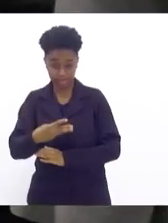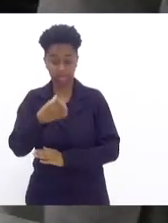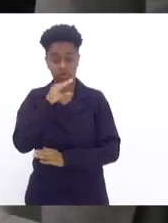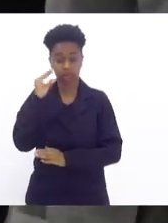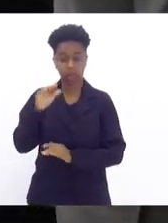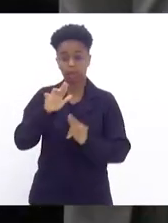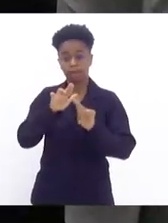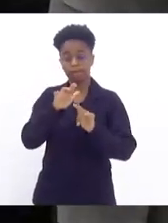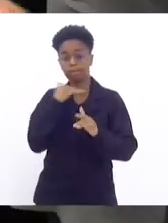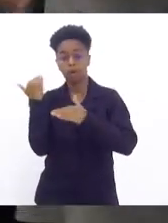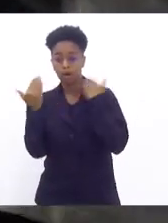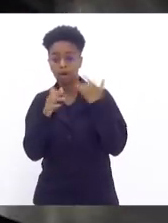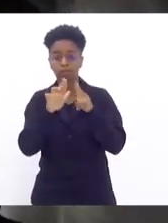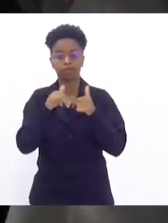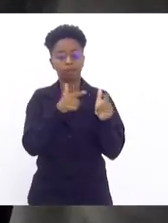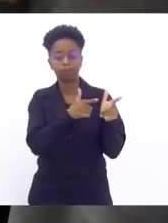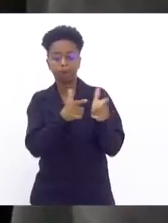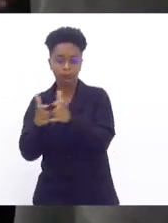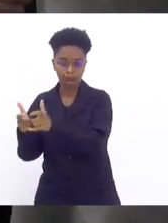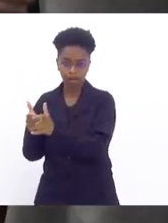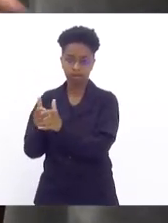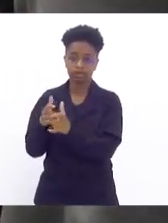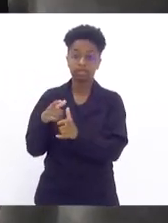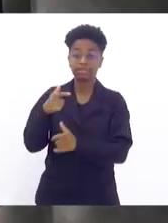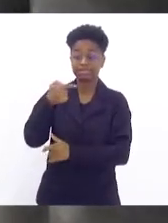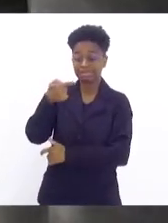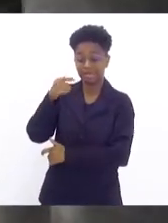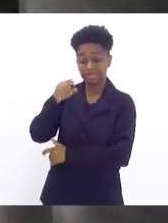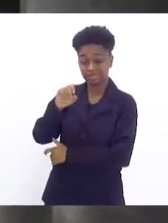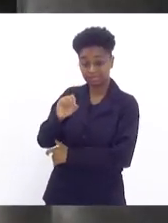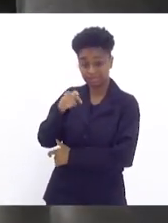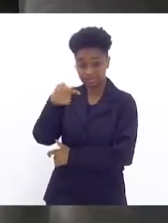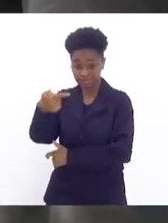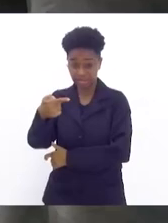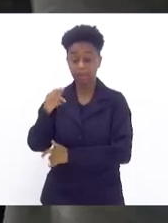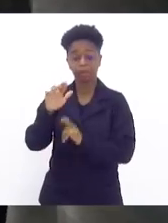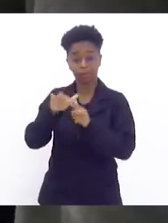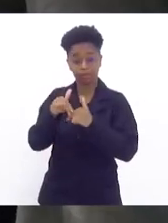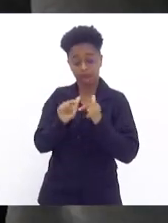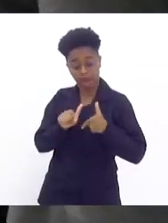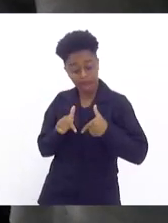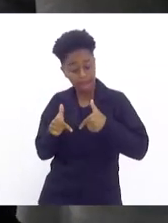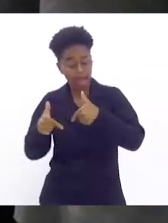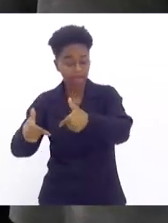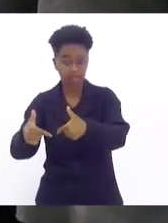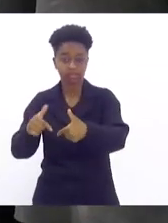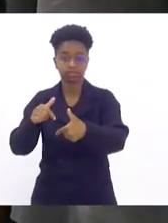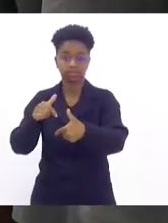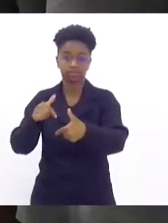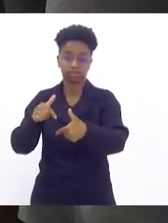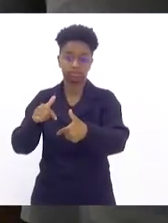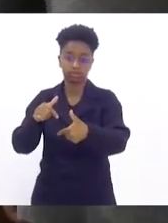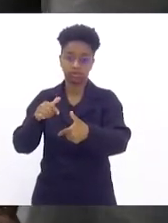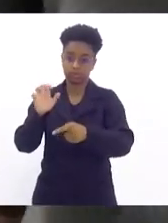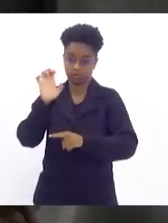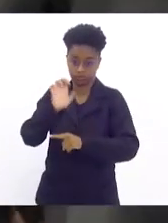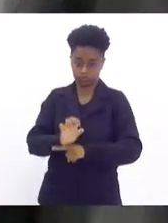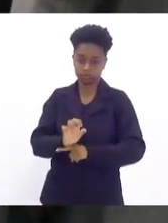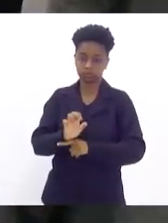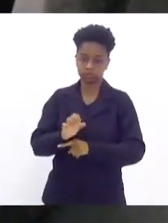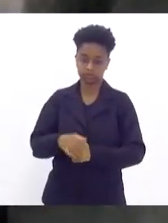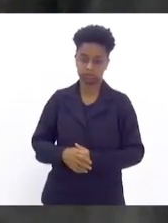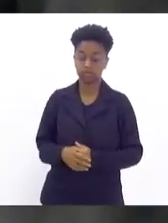do qual 707 foi por intervenção de Agentes da da do Estado